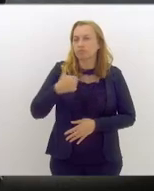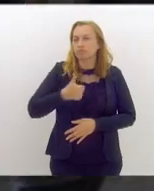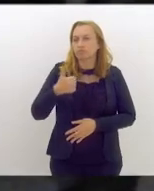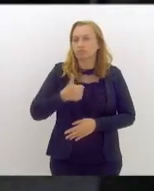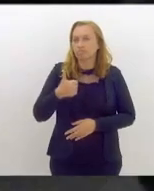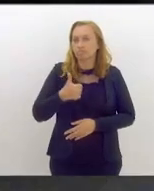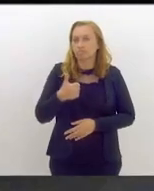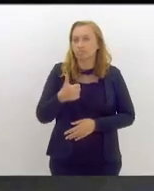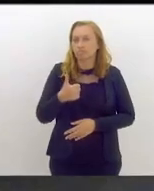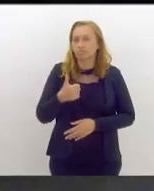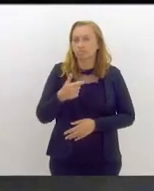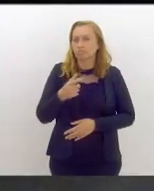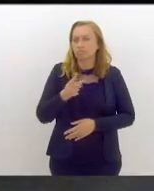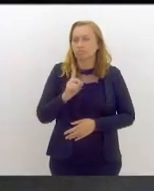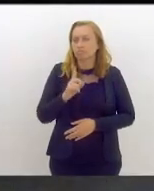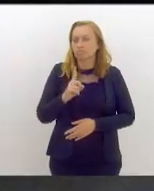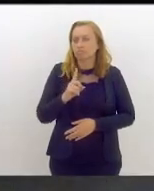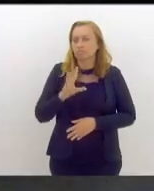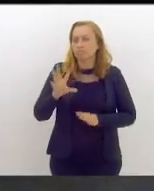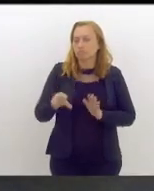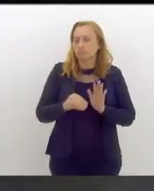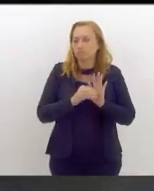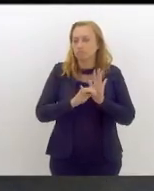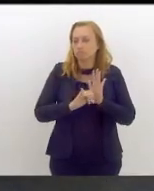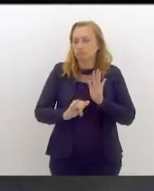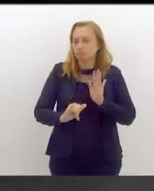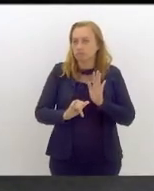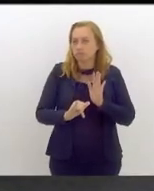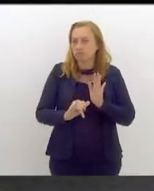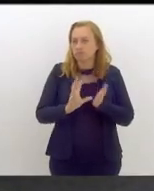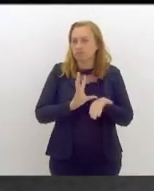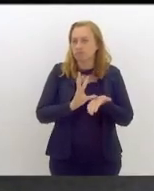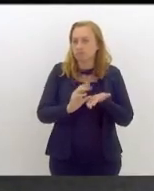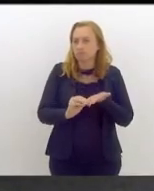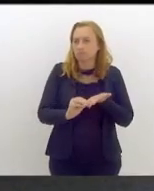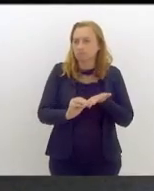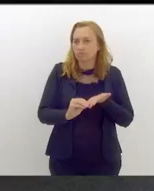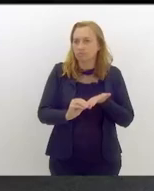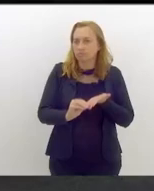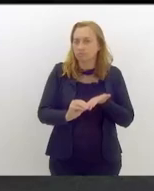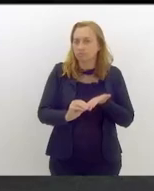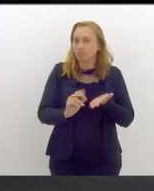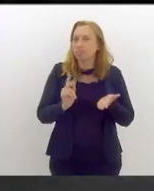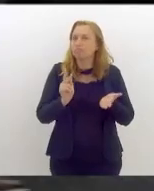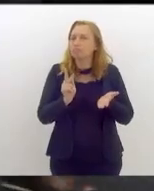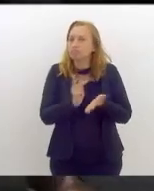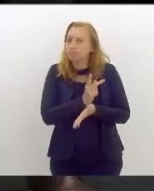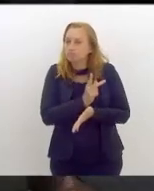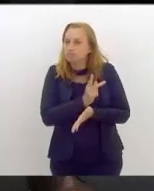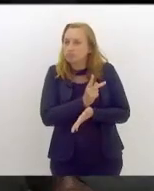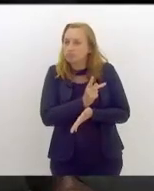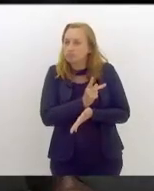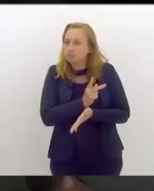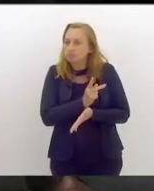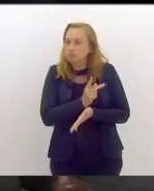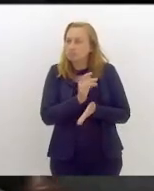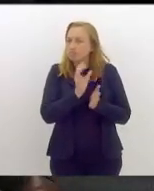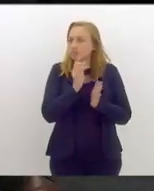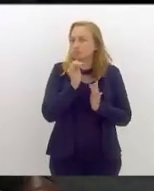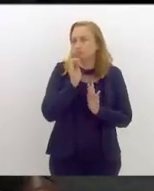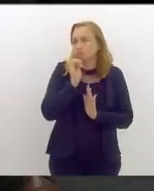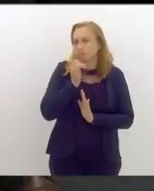não consta da publicação da ata como ocorre de praxe o